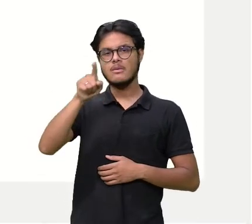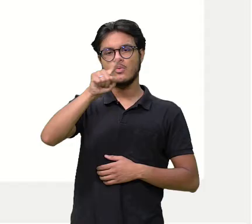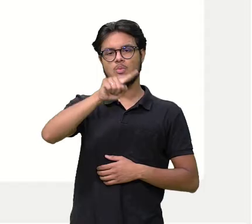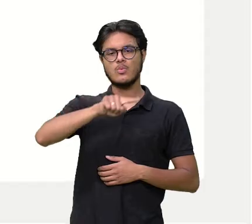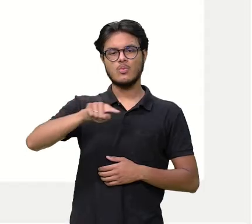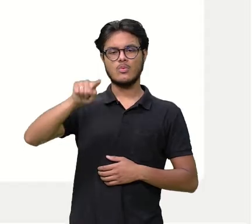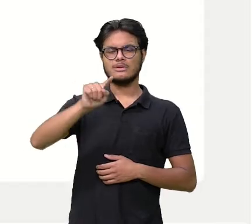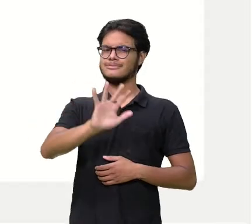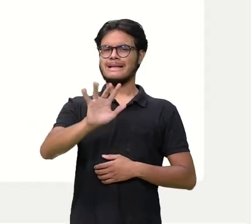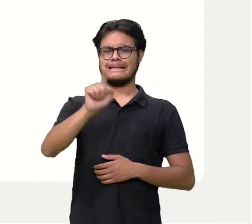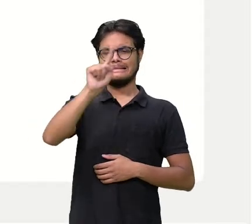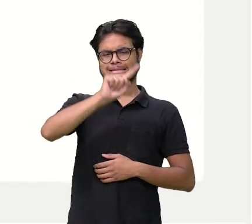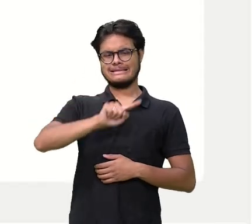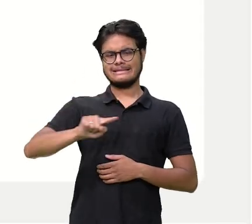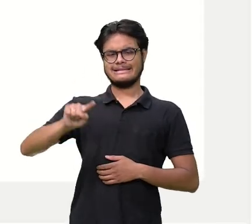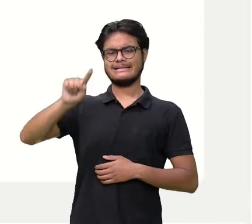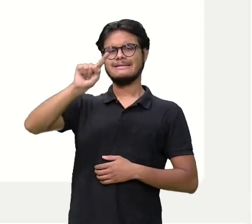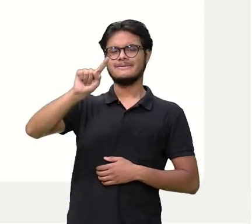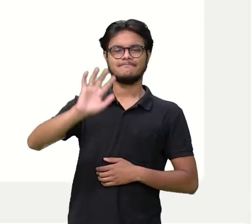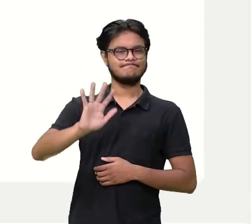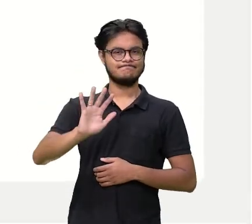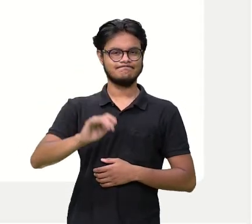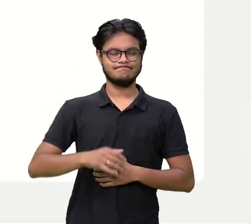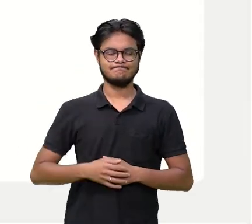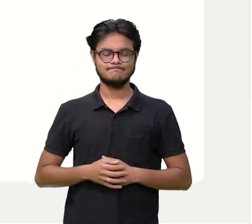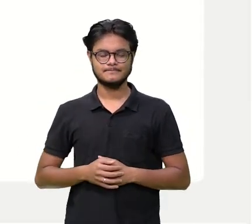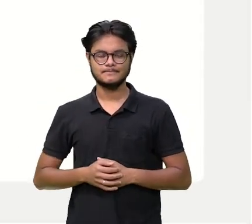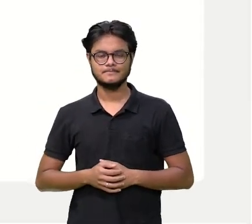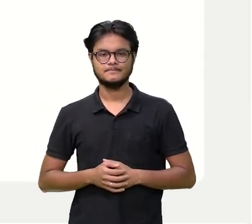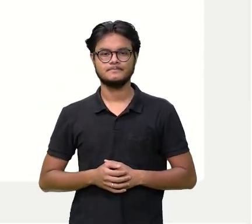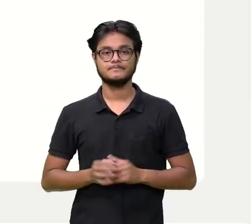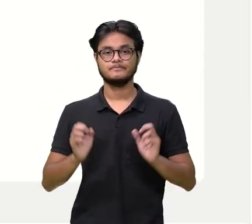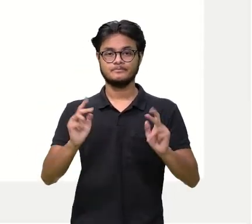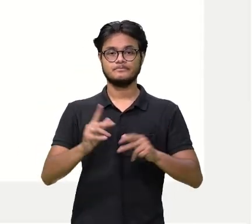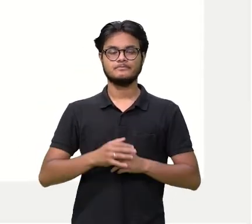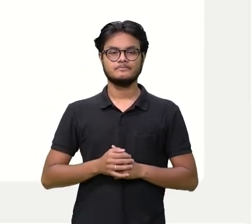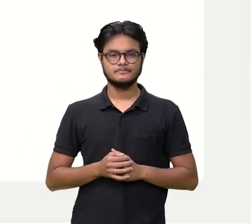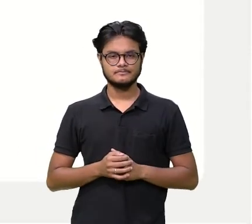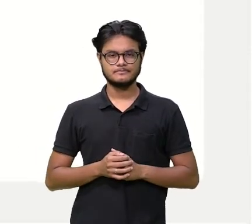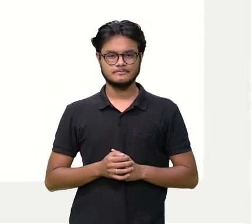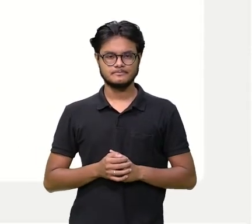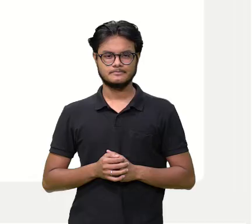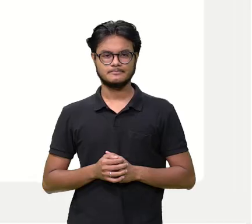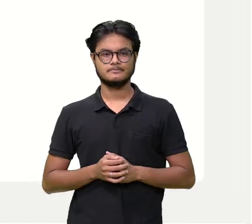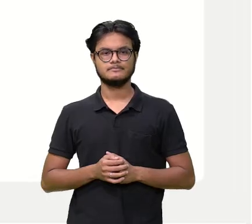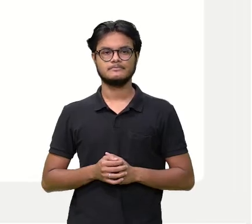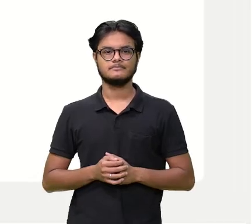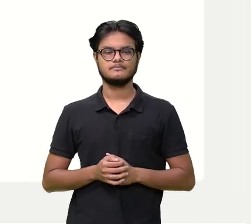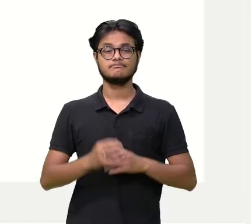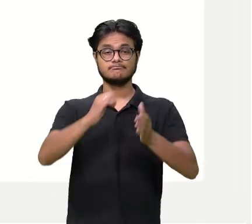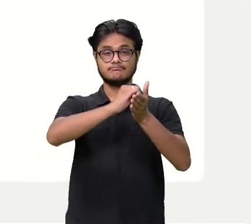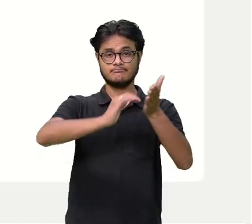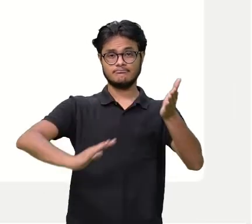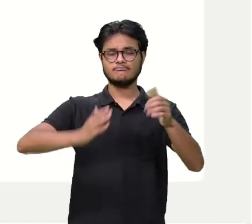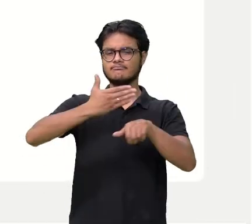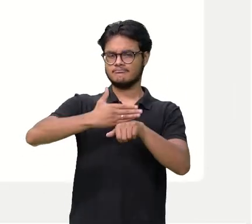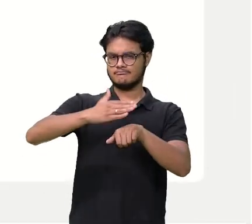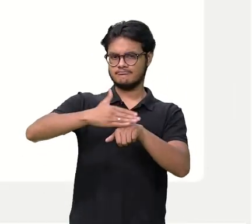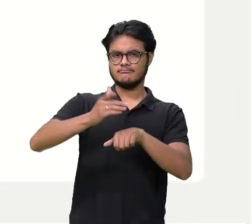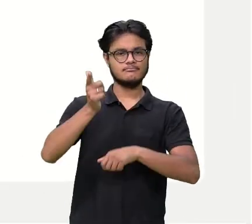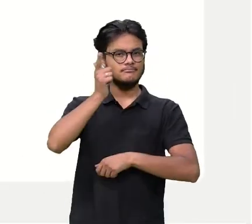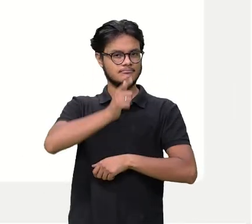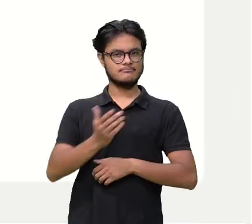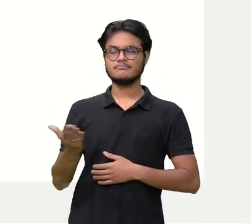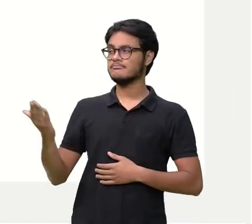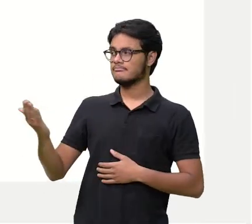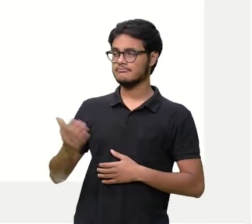não exatamente uma trajetória circular. Beleza? Vamos dar continuidade e resolver umas questõezinhas aqui. Acompanha